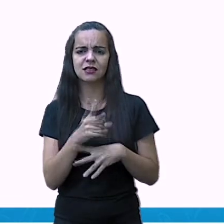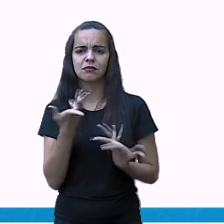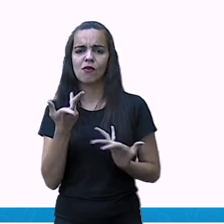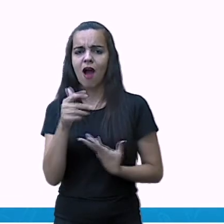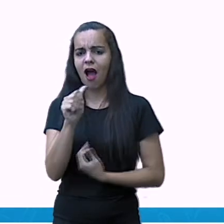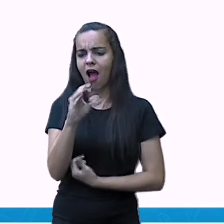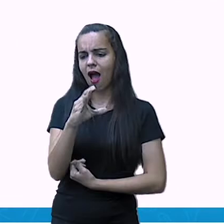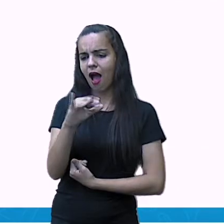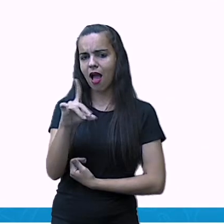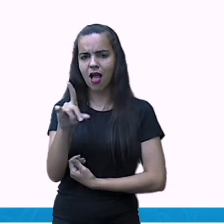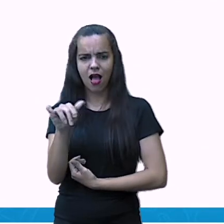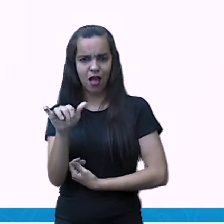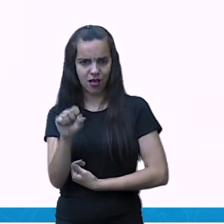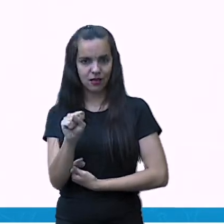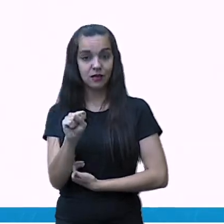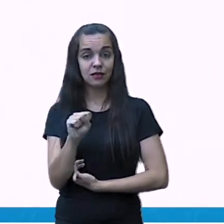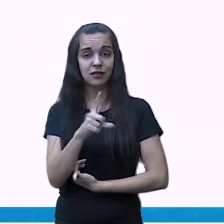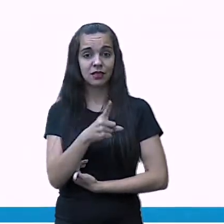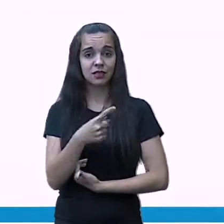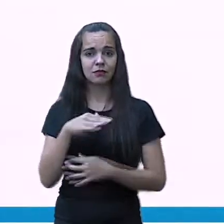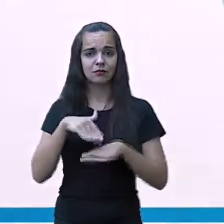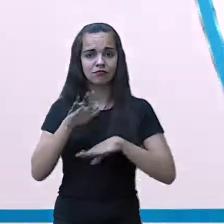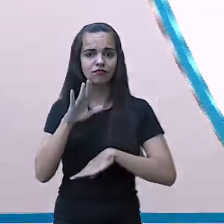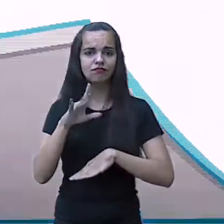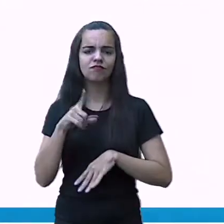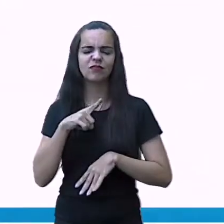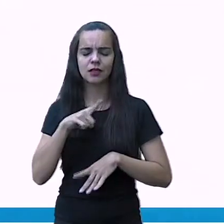material orgânico.